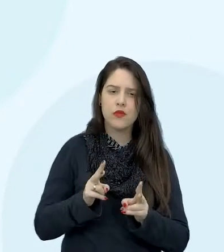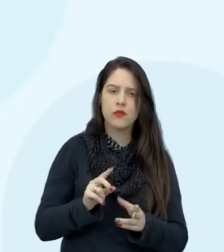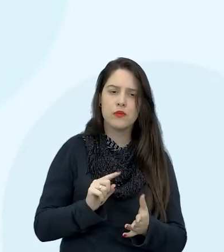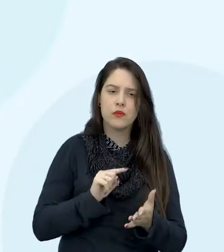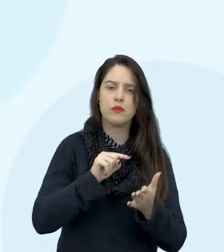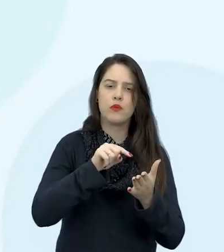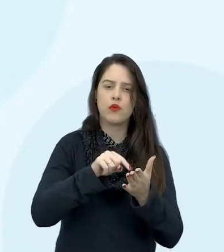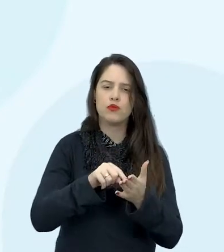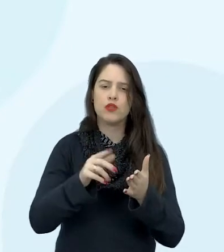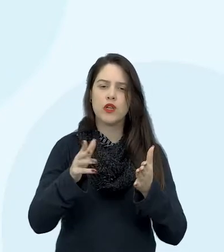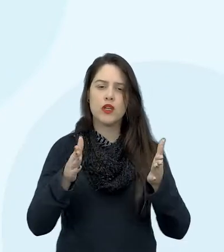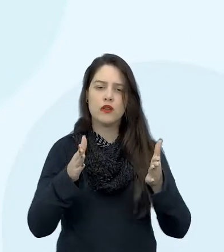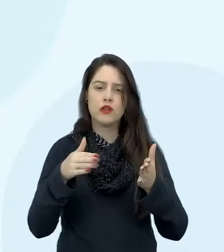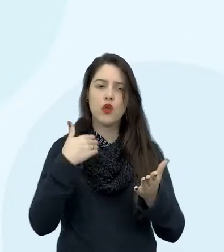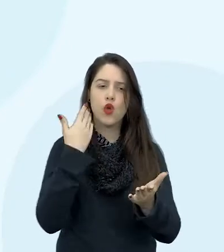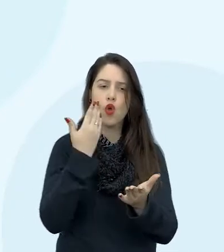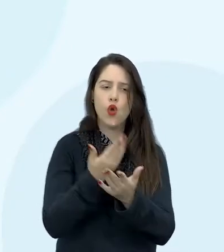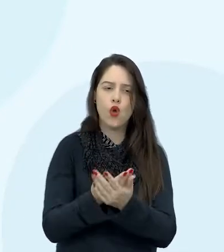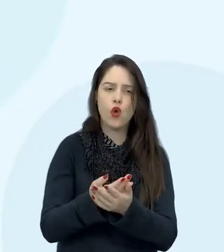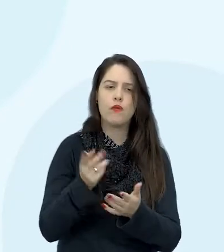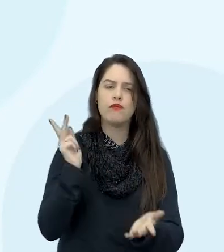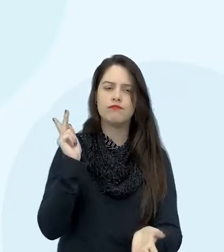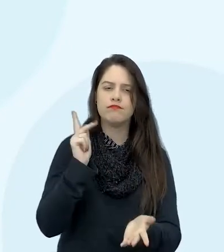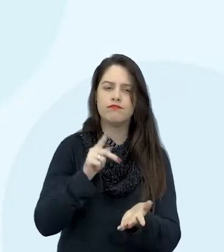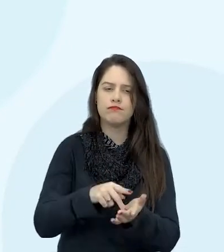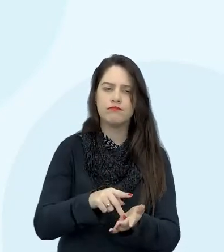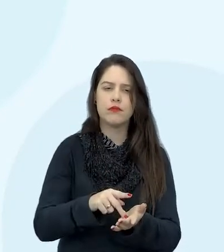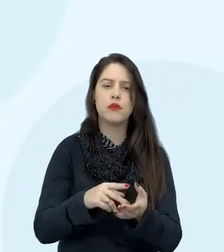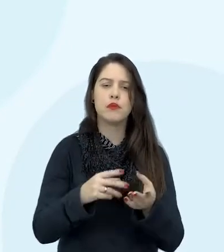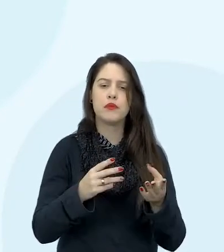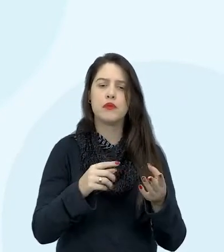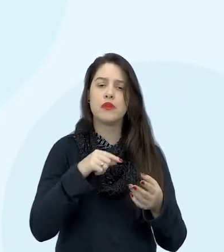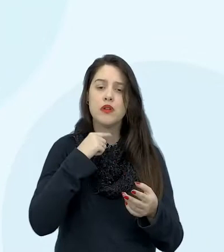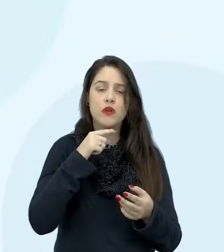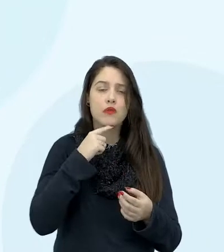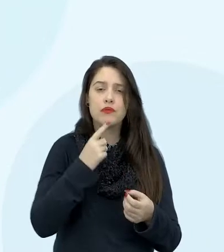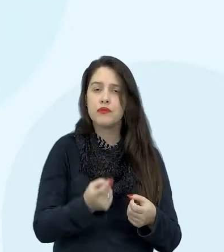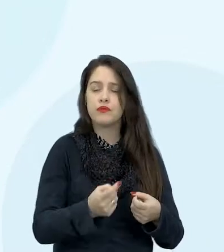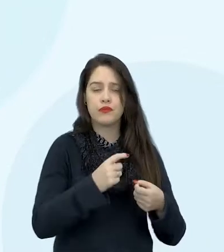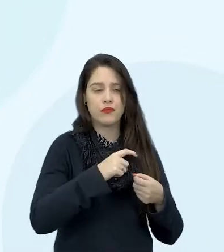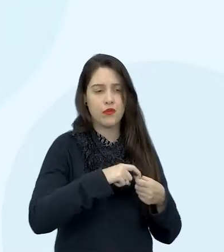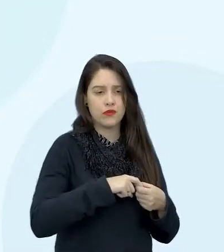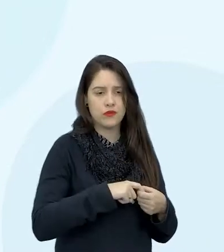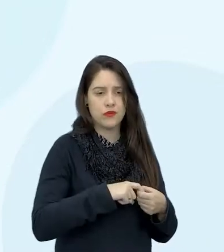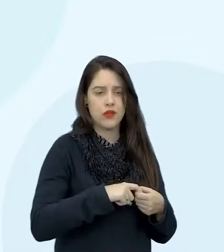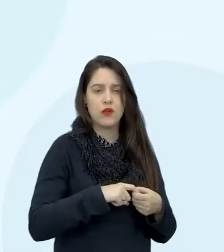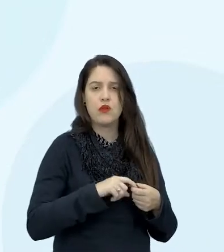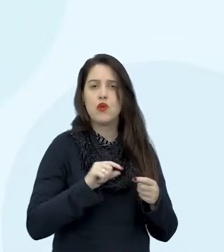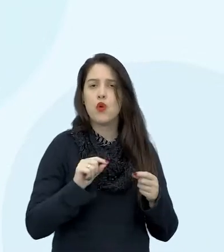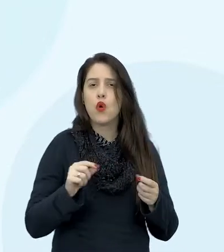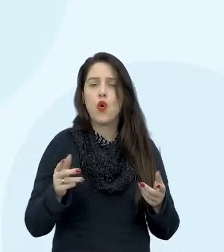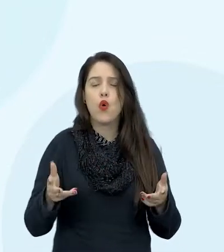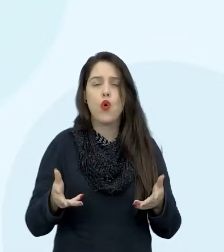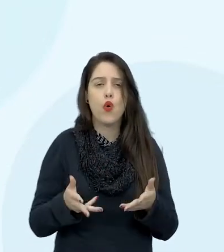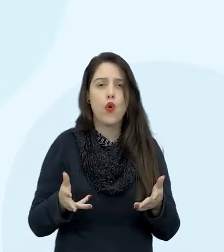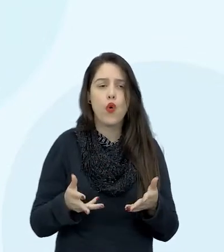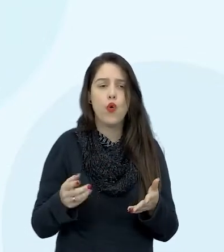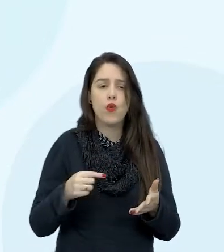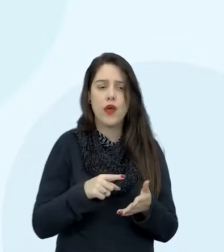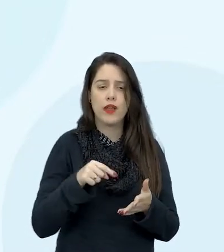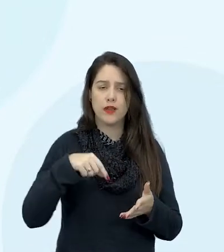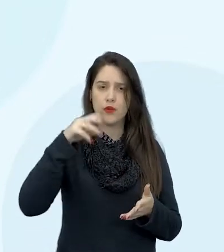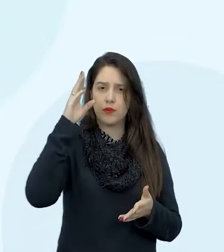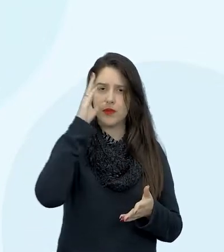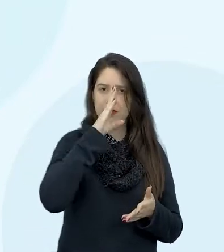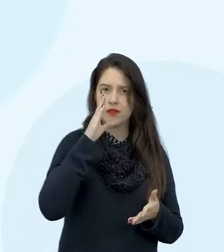ponte entre o hoje e uma realidade que muito provavelmente não voltará a existir. O que é isso? O hoje é ele aqui no